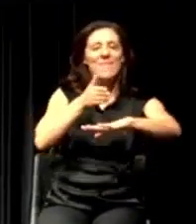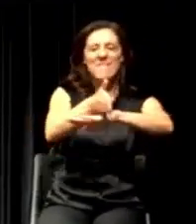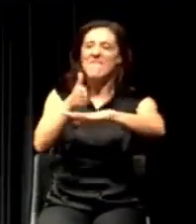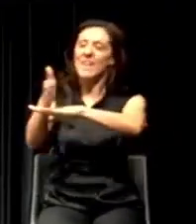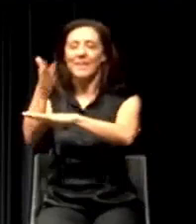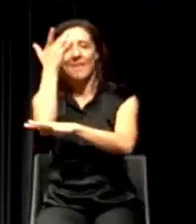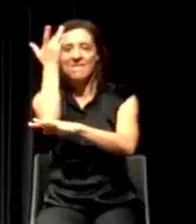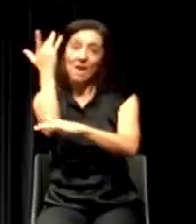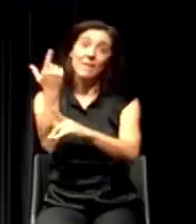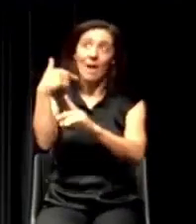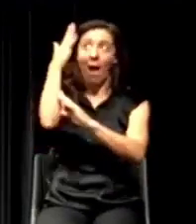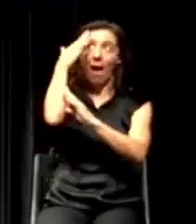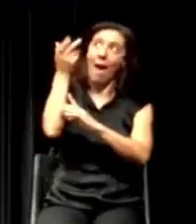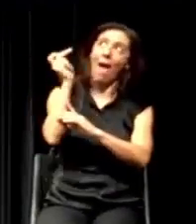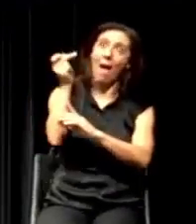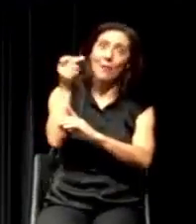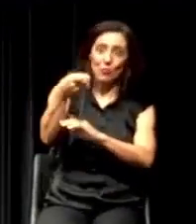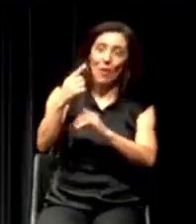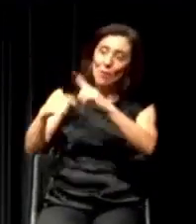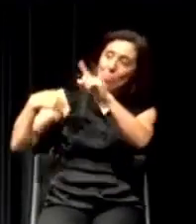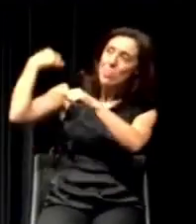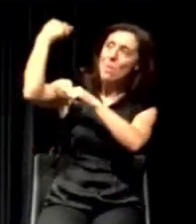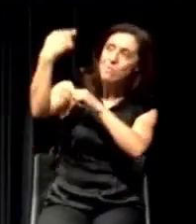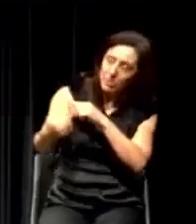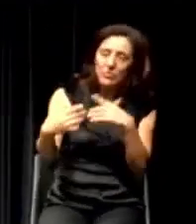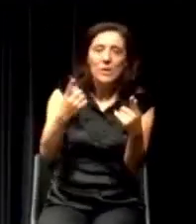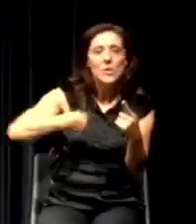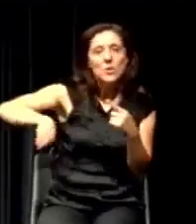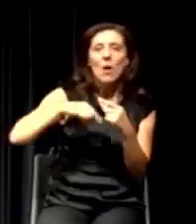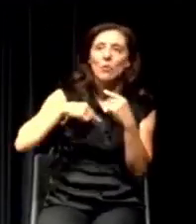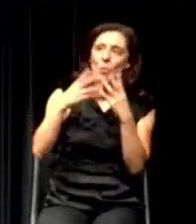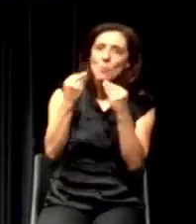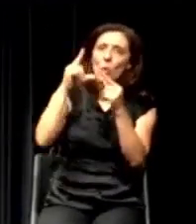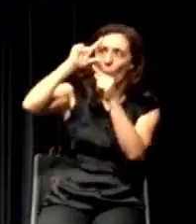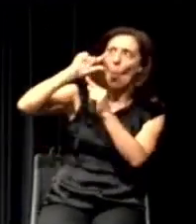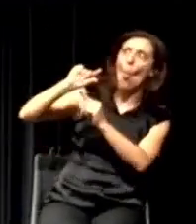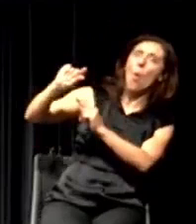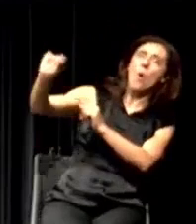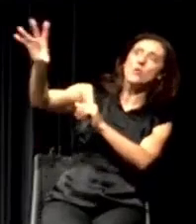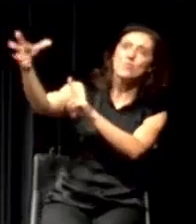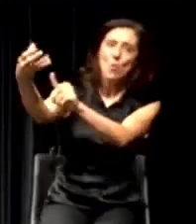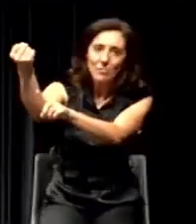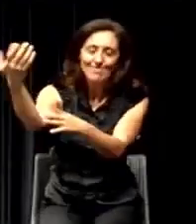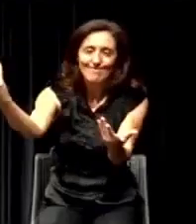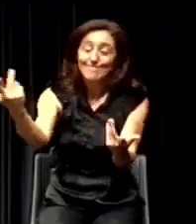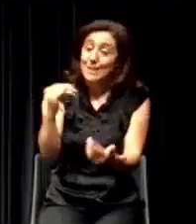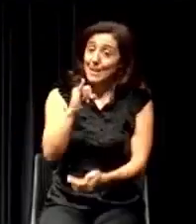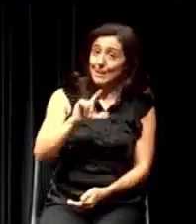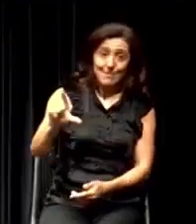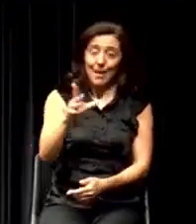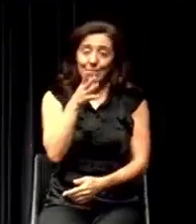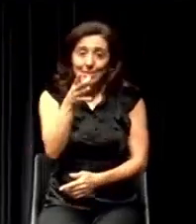diretas e faças volvidos quase nove anos estamos muito longe dessa realidade o Mc Tio Liberal defende que